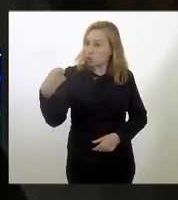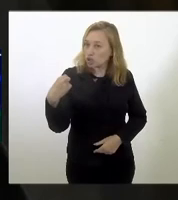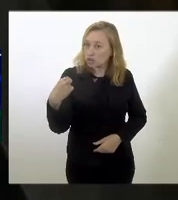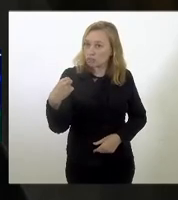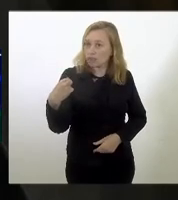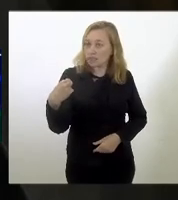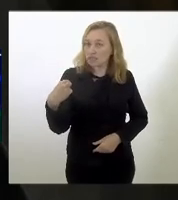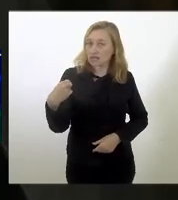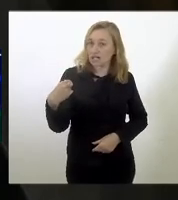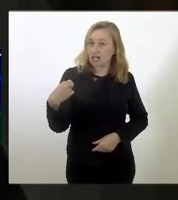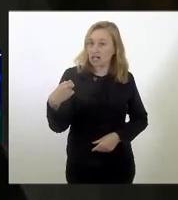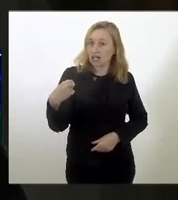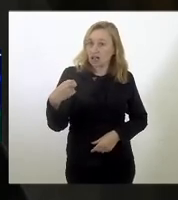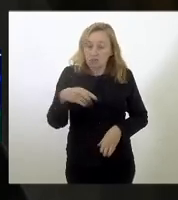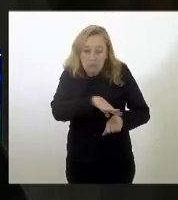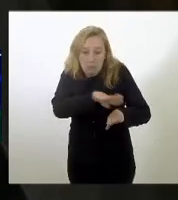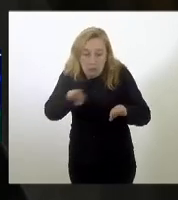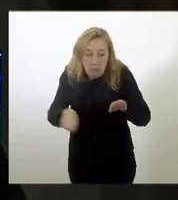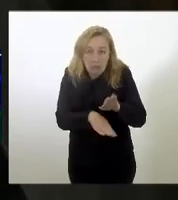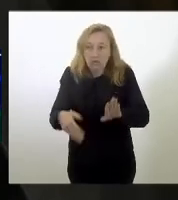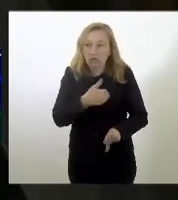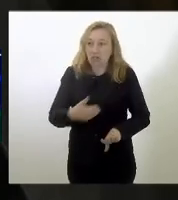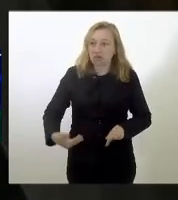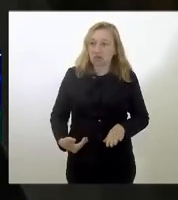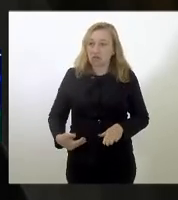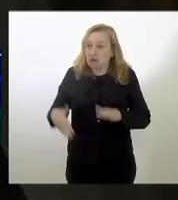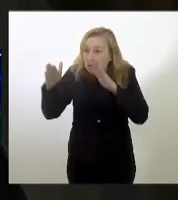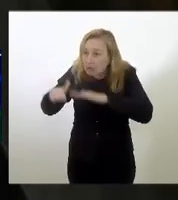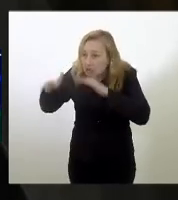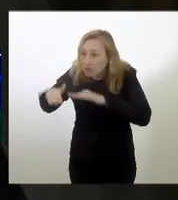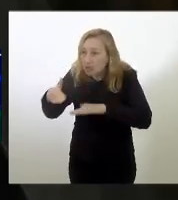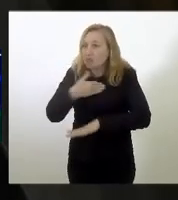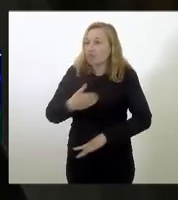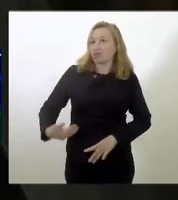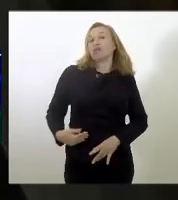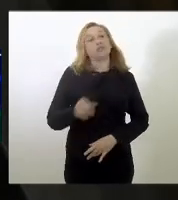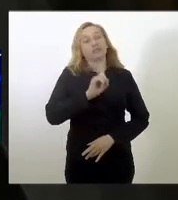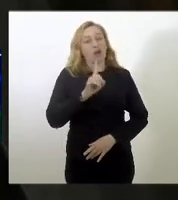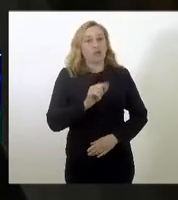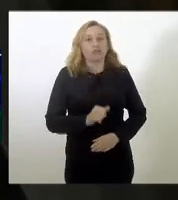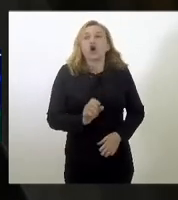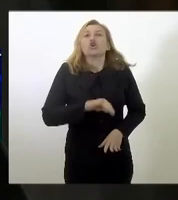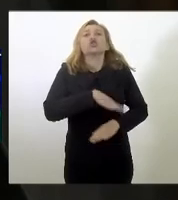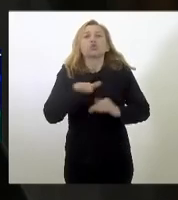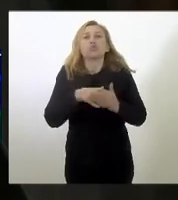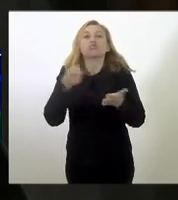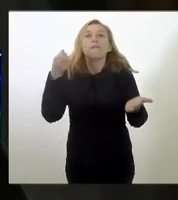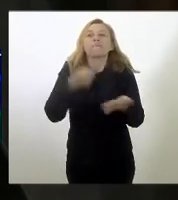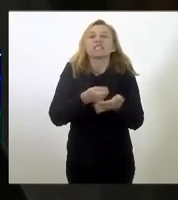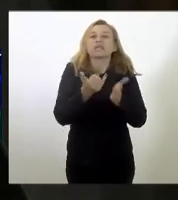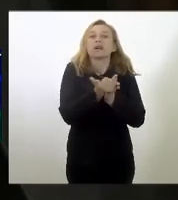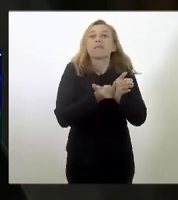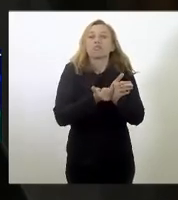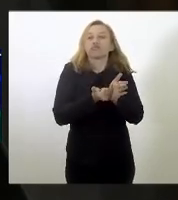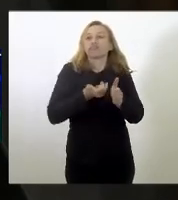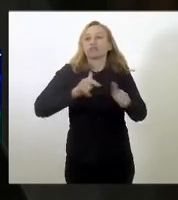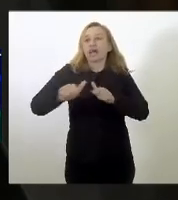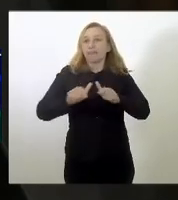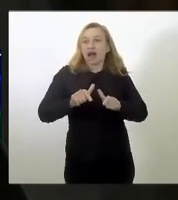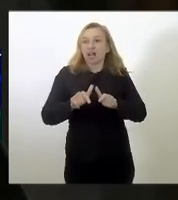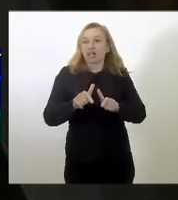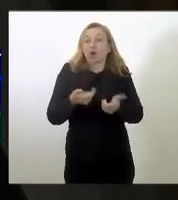governador, eu não fui eleito para vir aqui elogiar, até porque todo mundo paga seus impostos e os serviços acabam